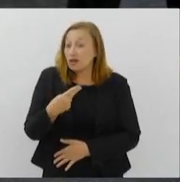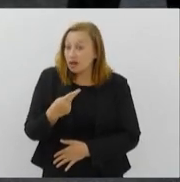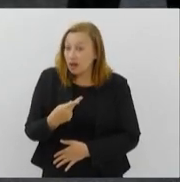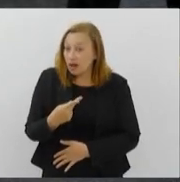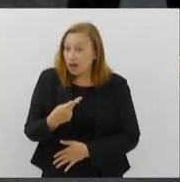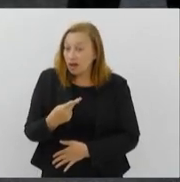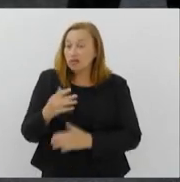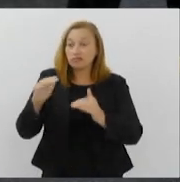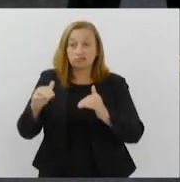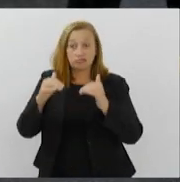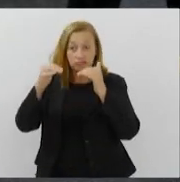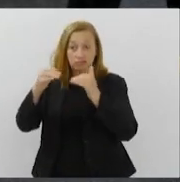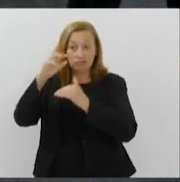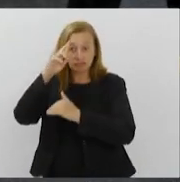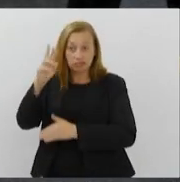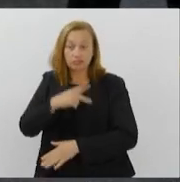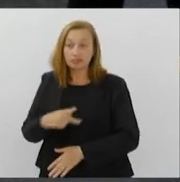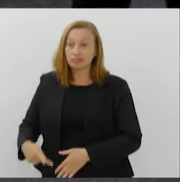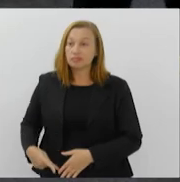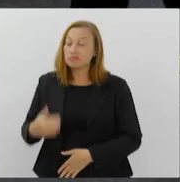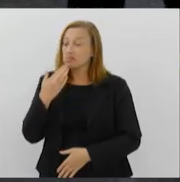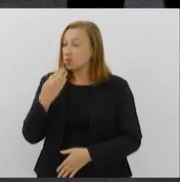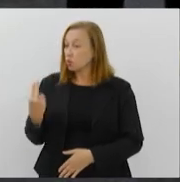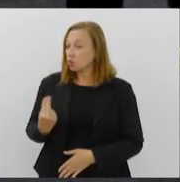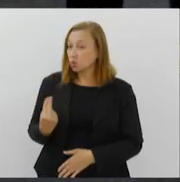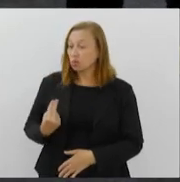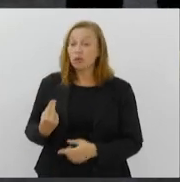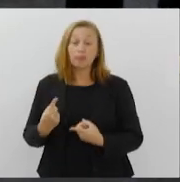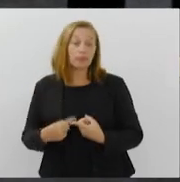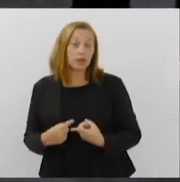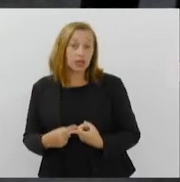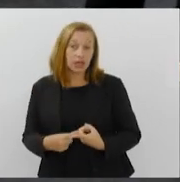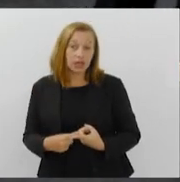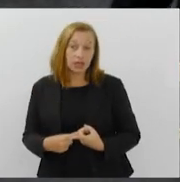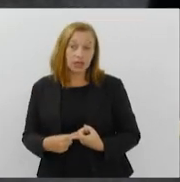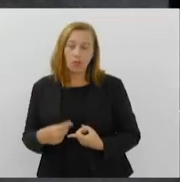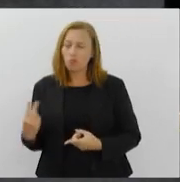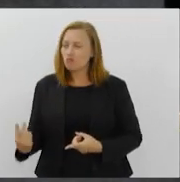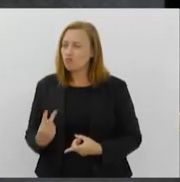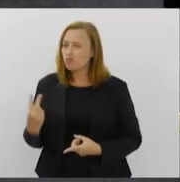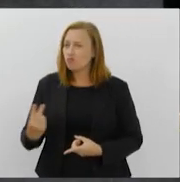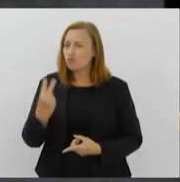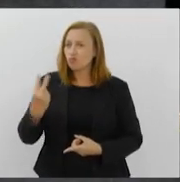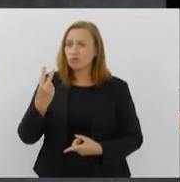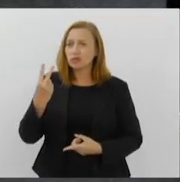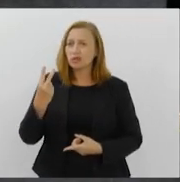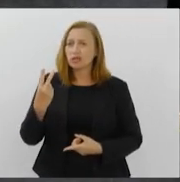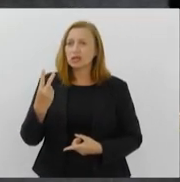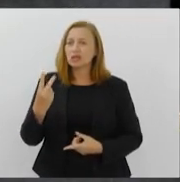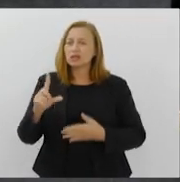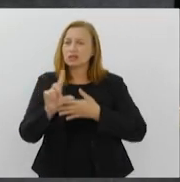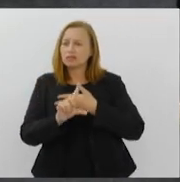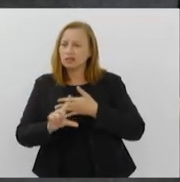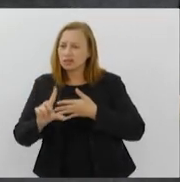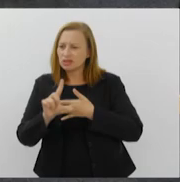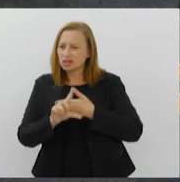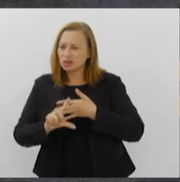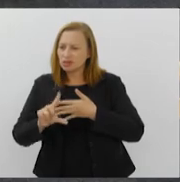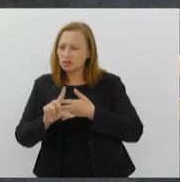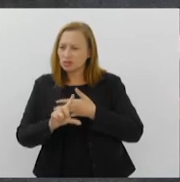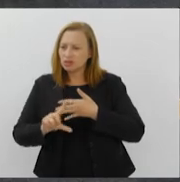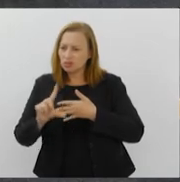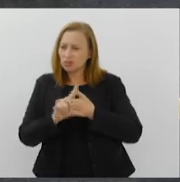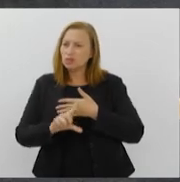Excelência que pedir a ele com a autoria. Primeiro porque a valorização da literatura e dos nossos bastiões